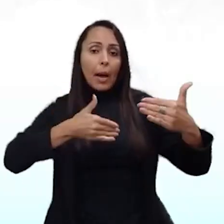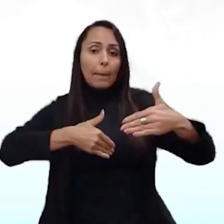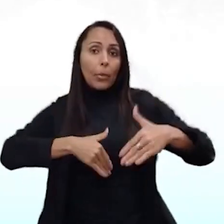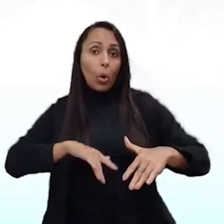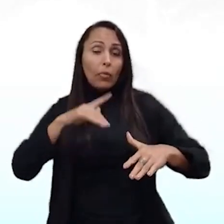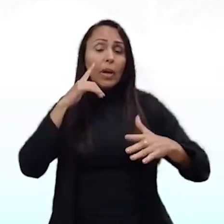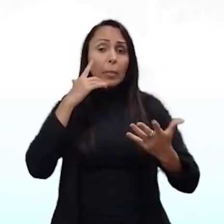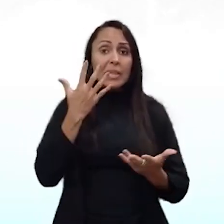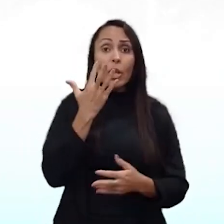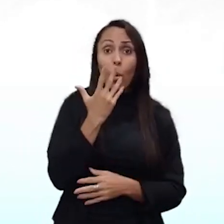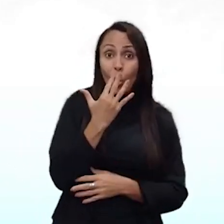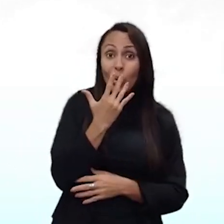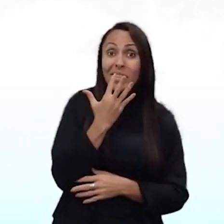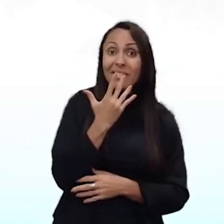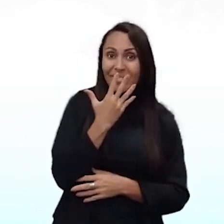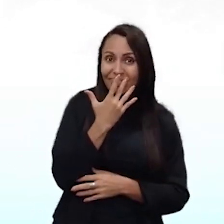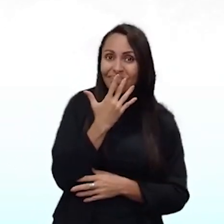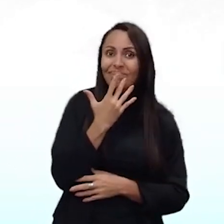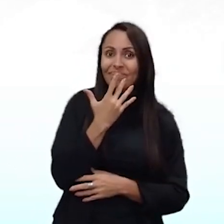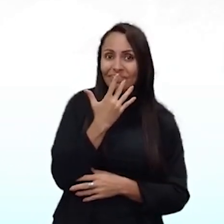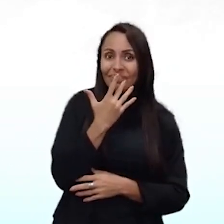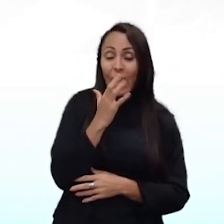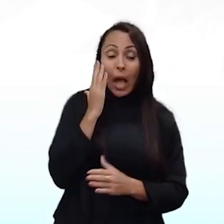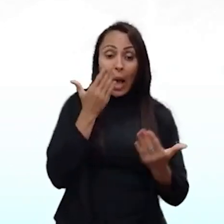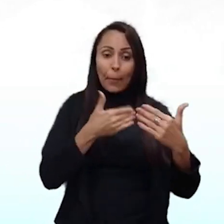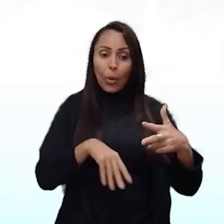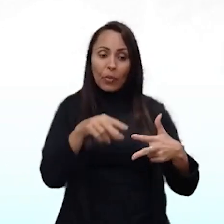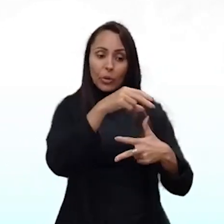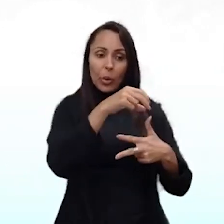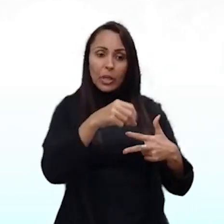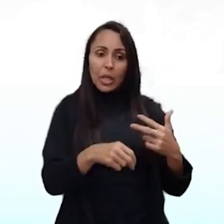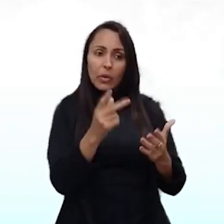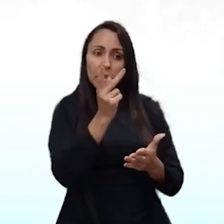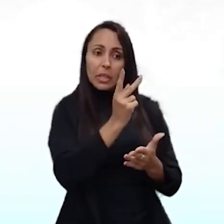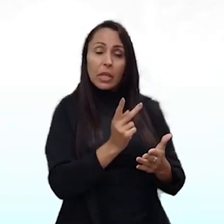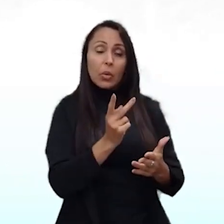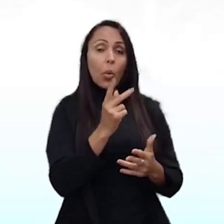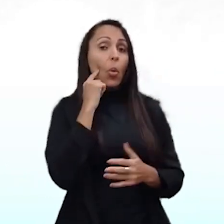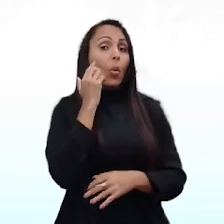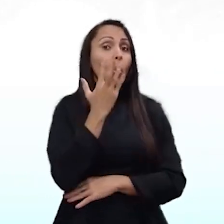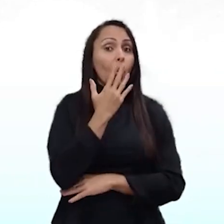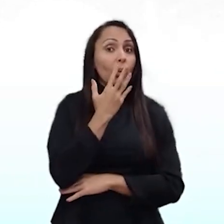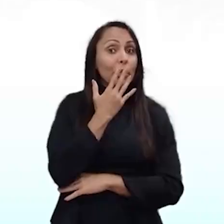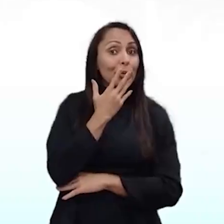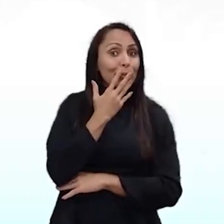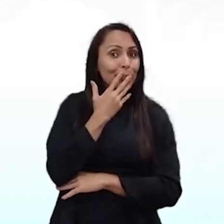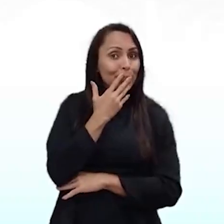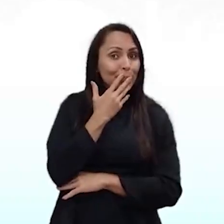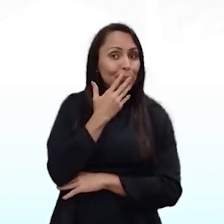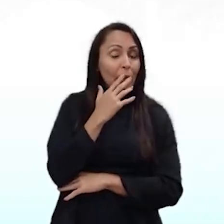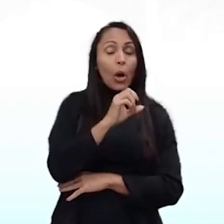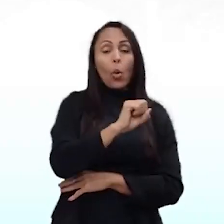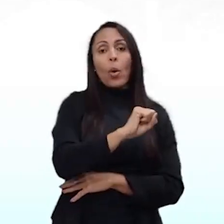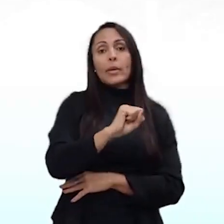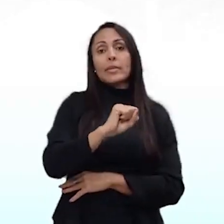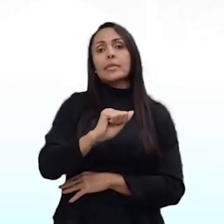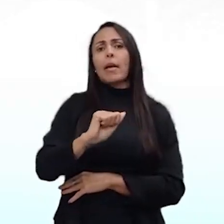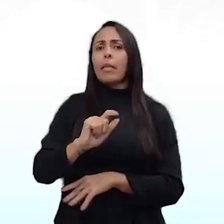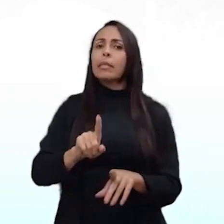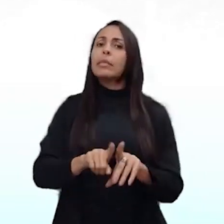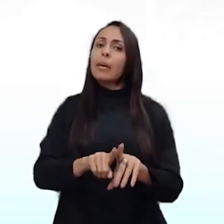prova colorida. Ou seja, a prova do Enem vem com imagens agora coloridas. O SSA